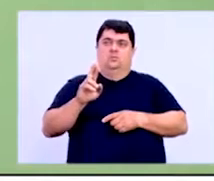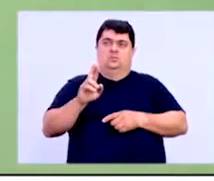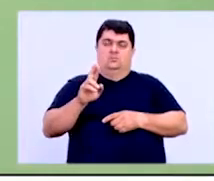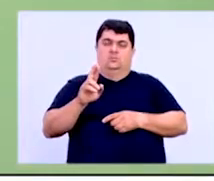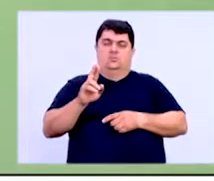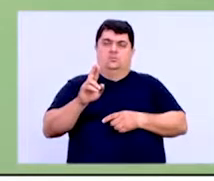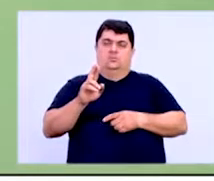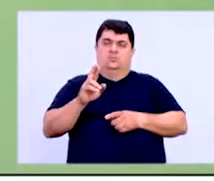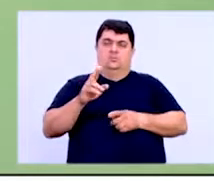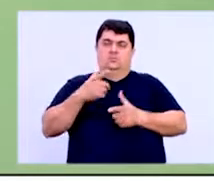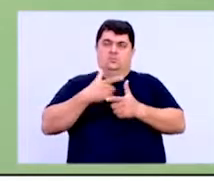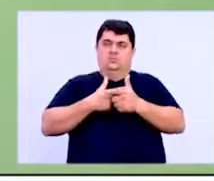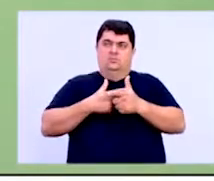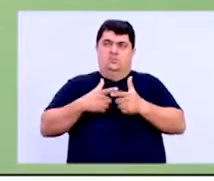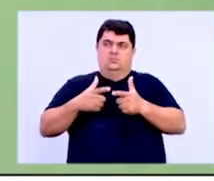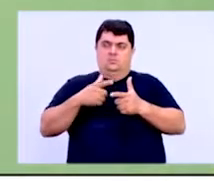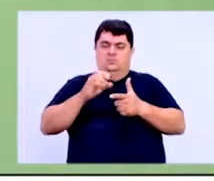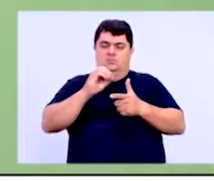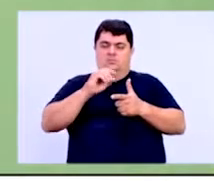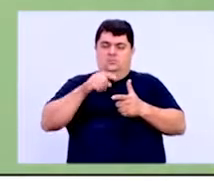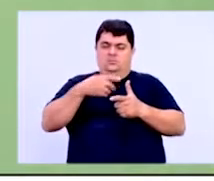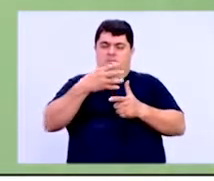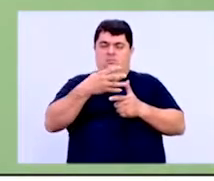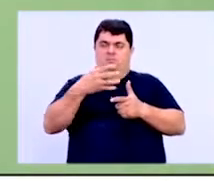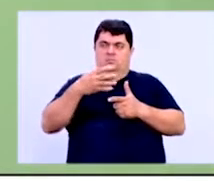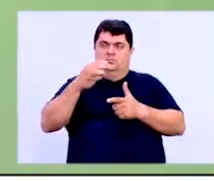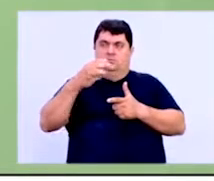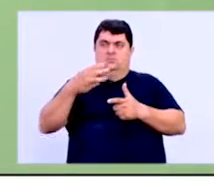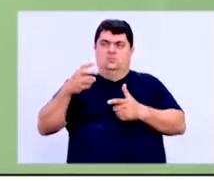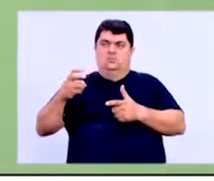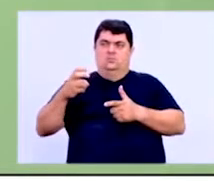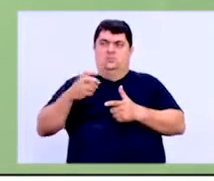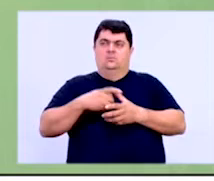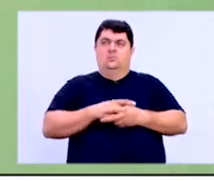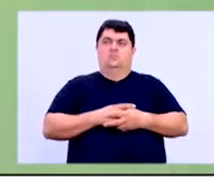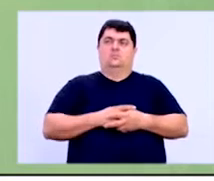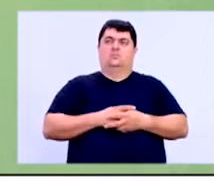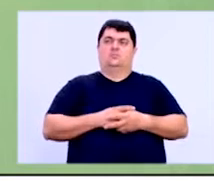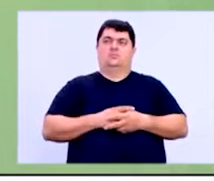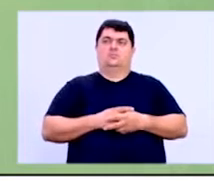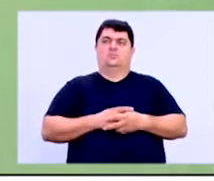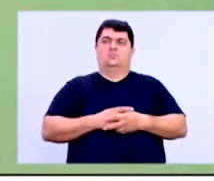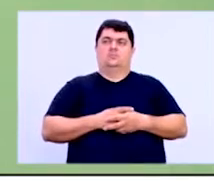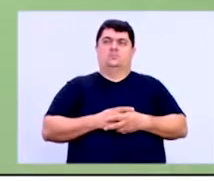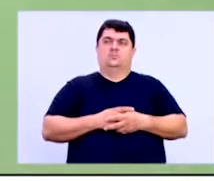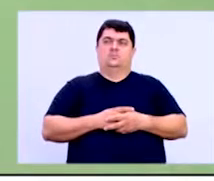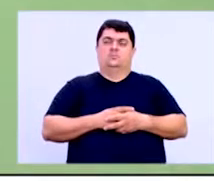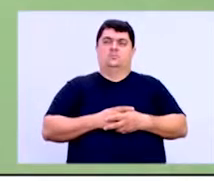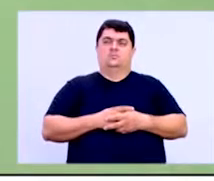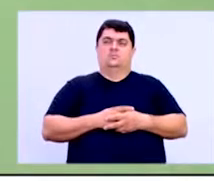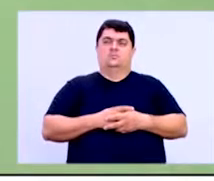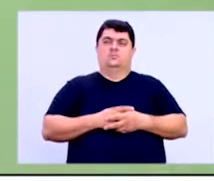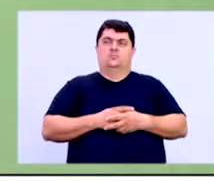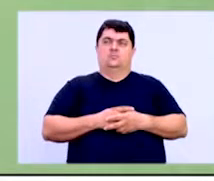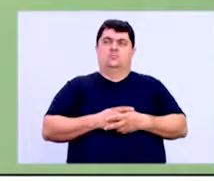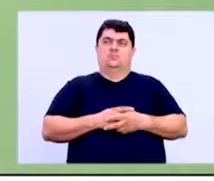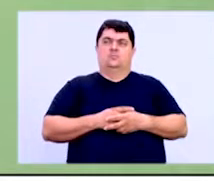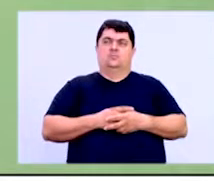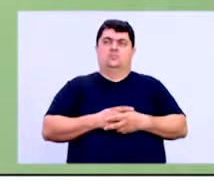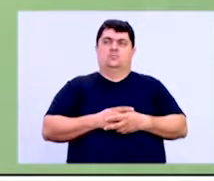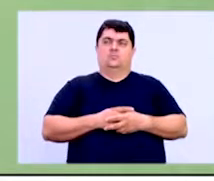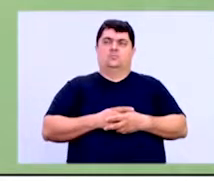pego, divido pelo quê? Pelo quê? Exatamente, pelo número mágico, 0,4445. E